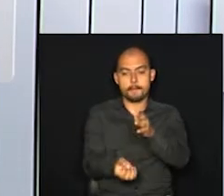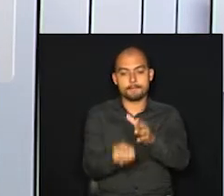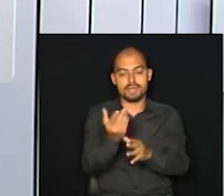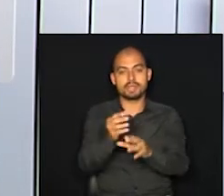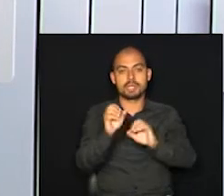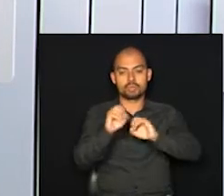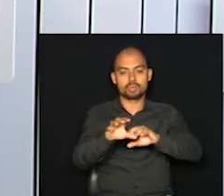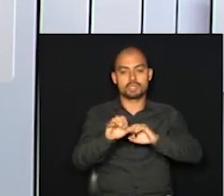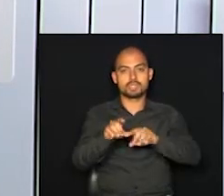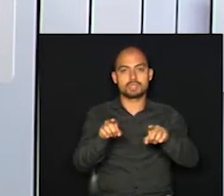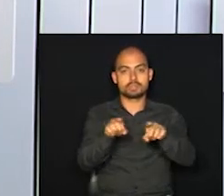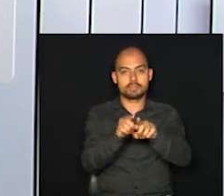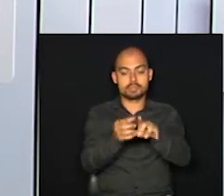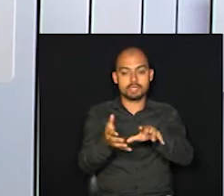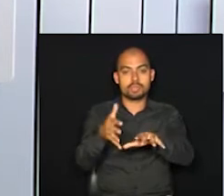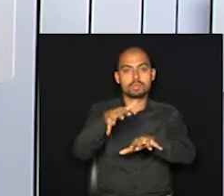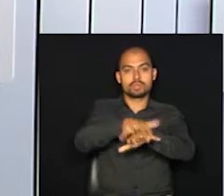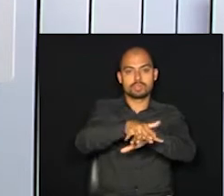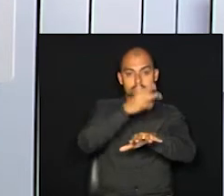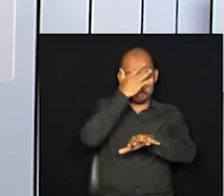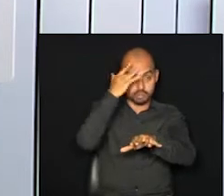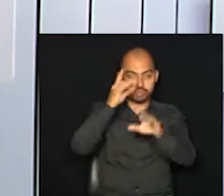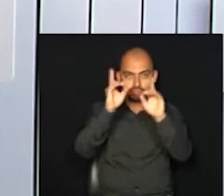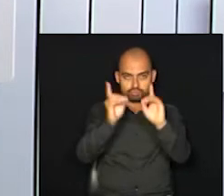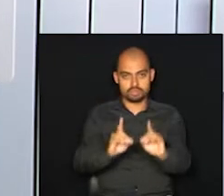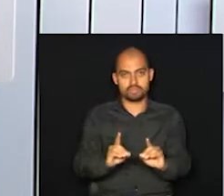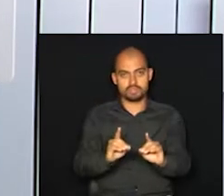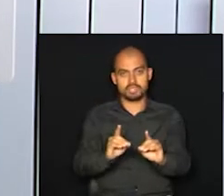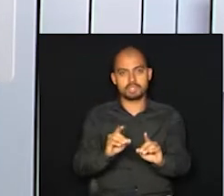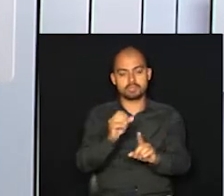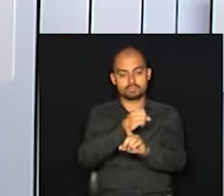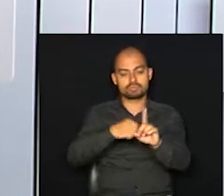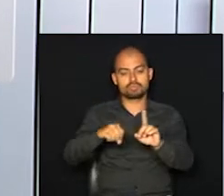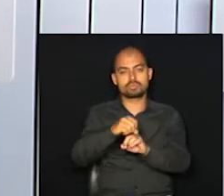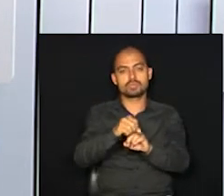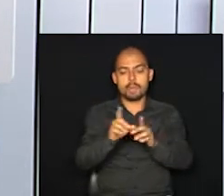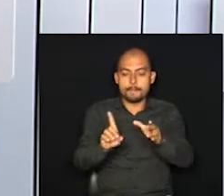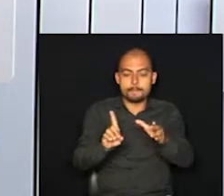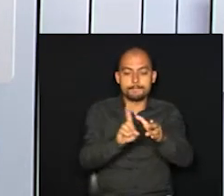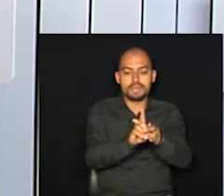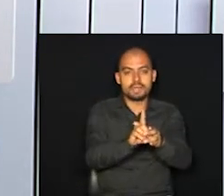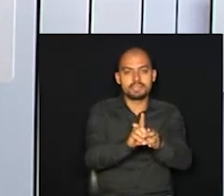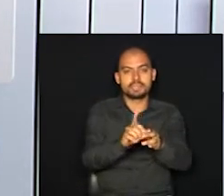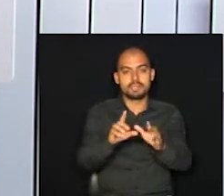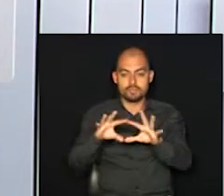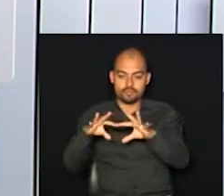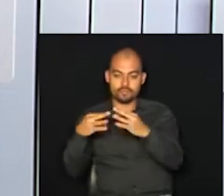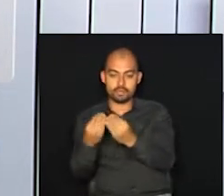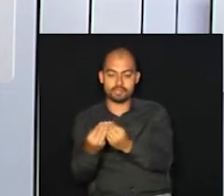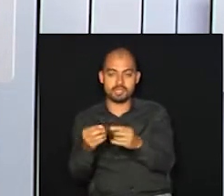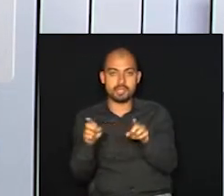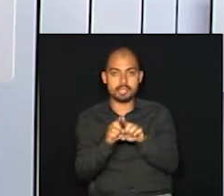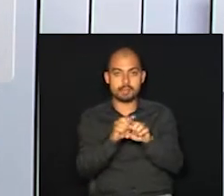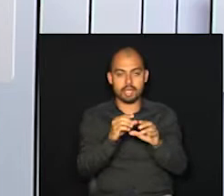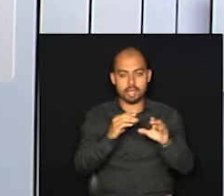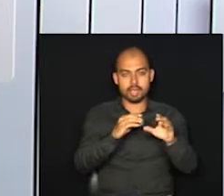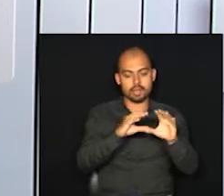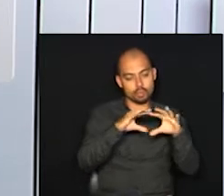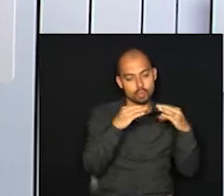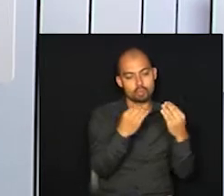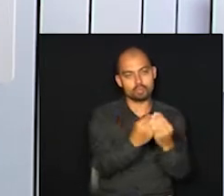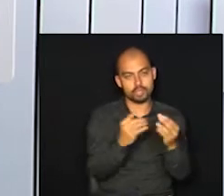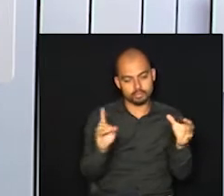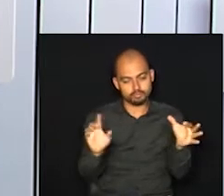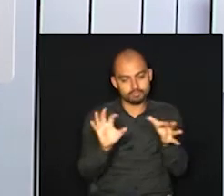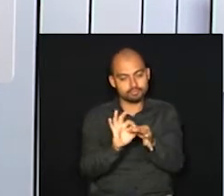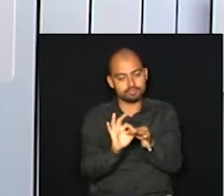e inclusão de pessoas com deficiência na sociedade, envolvendo família e comunidade. Conheça